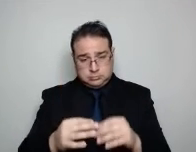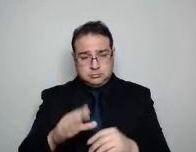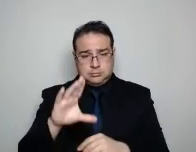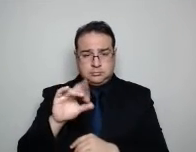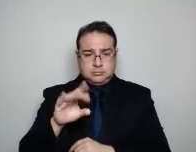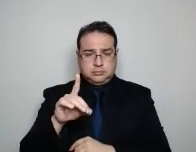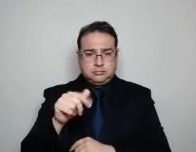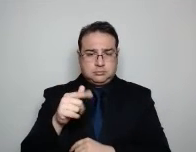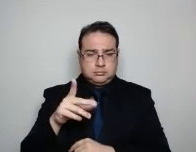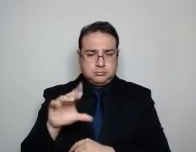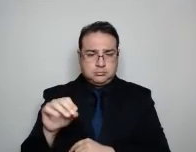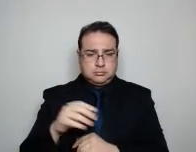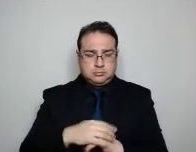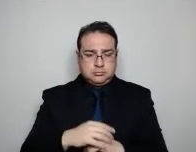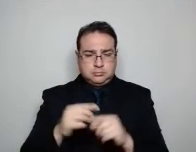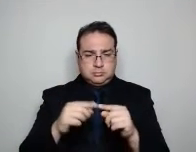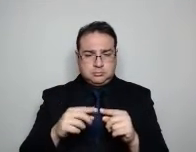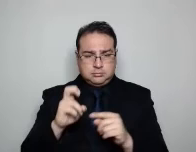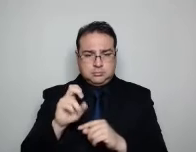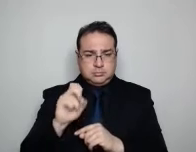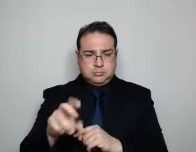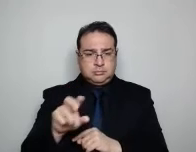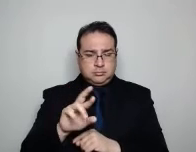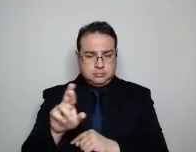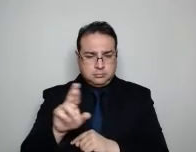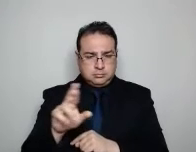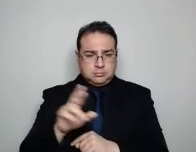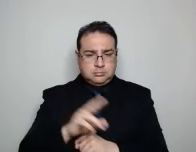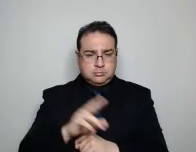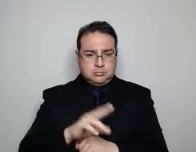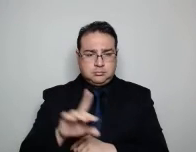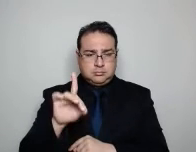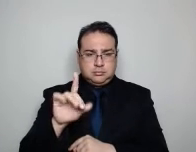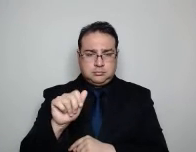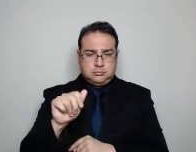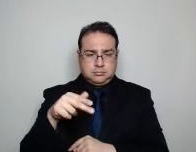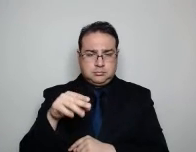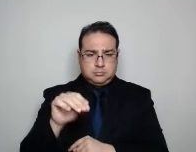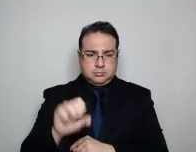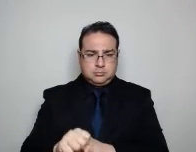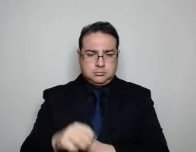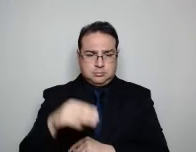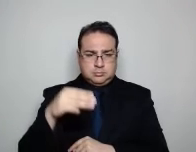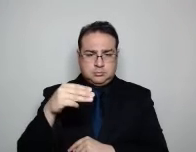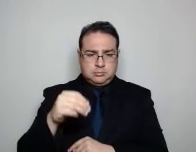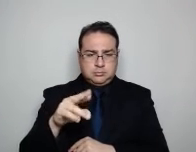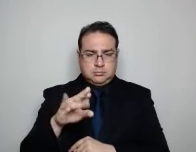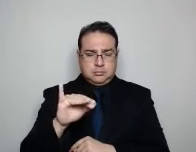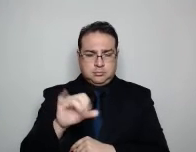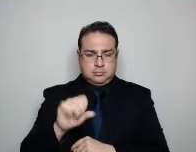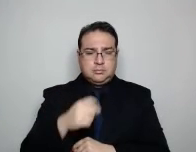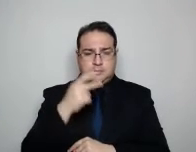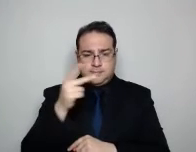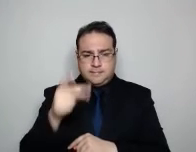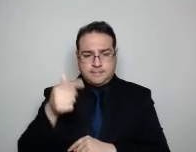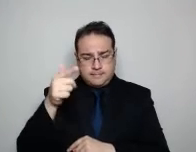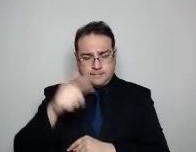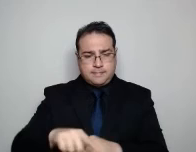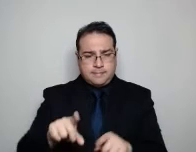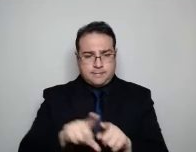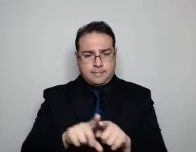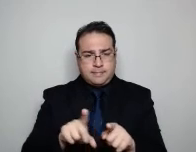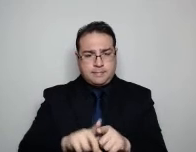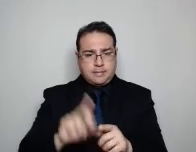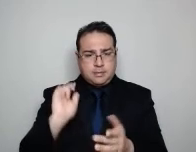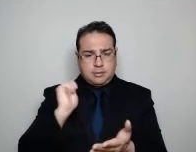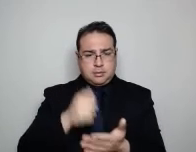danos morais de R$5.000 e ainda volta a falar dos honorários advocatícios em verba